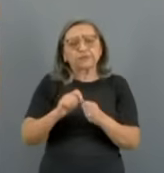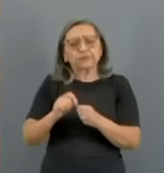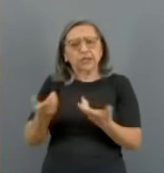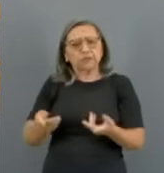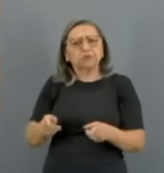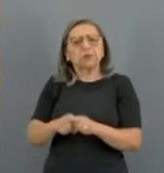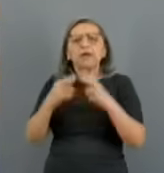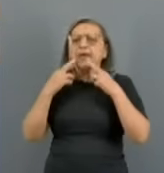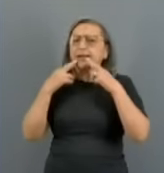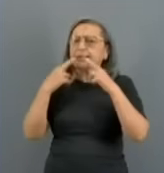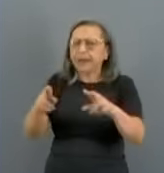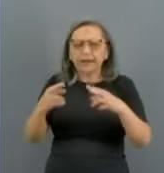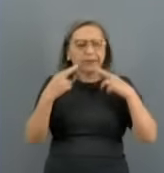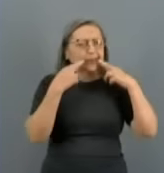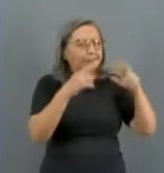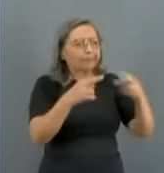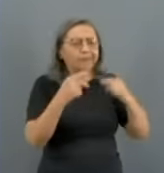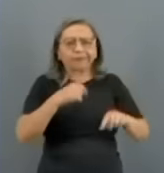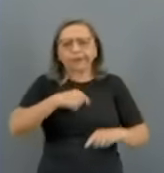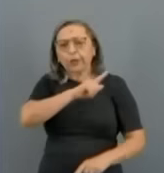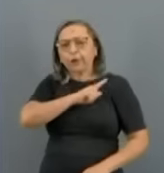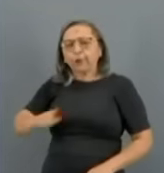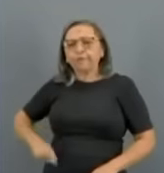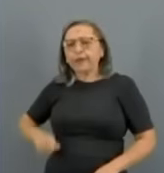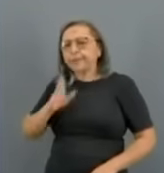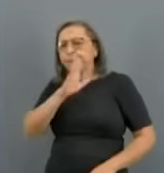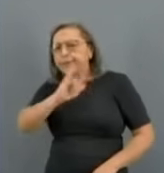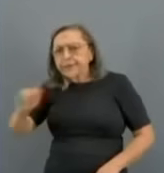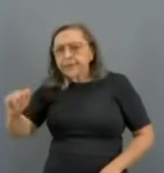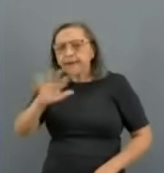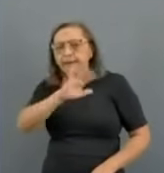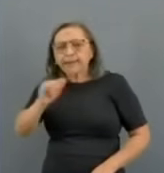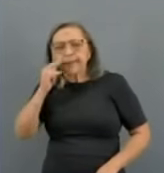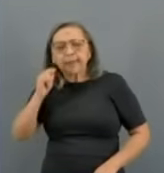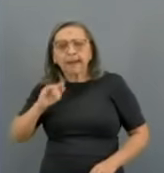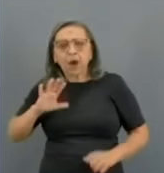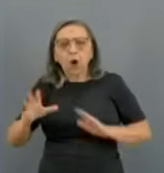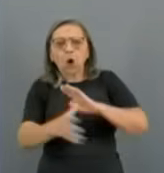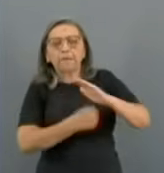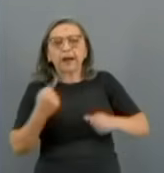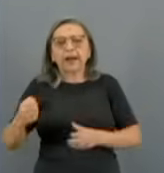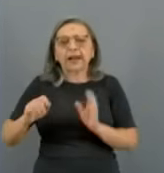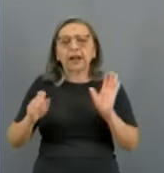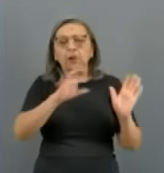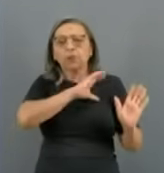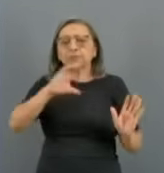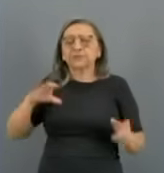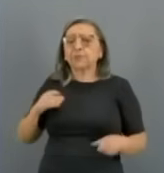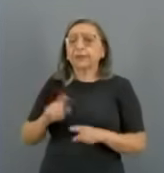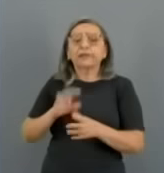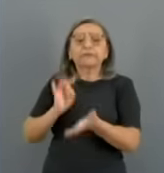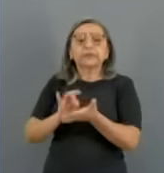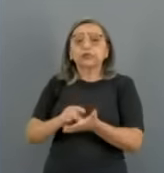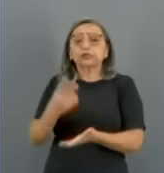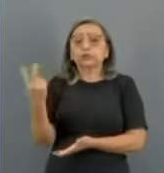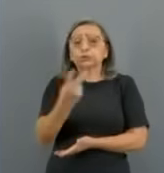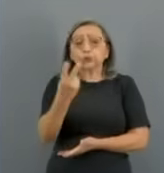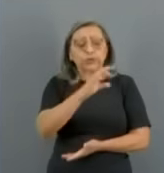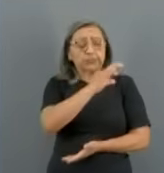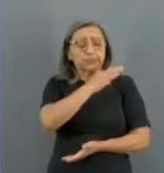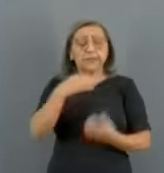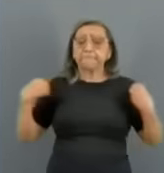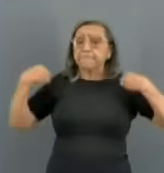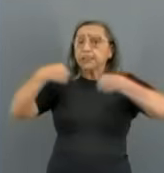Reclamaram tanto que o governo iria sequestrar a comissão e, na verdade, 2 ministros indicados pelo ex-presidente ao Supremo que sequestraram a